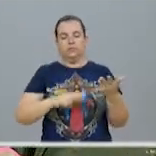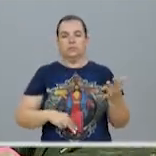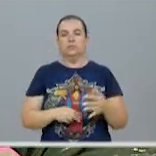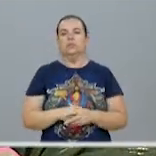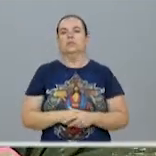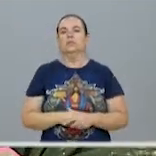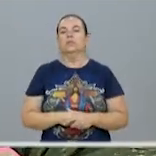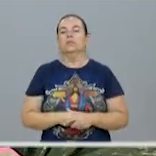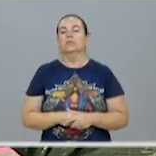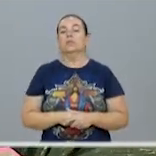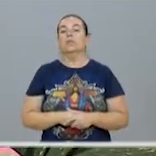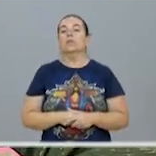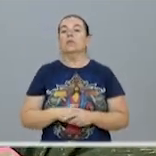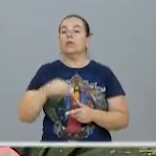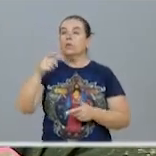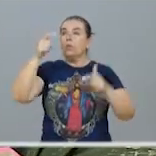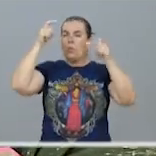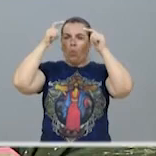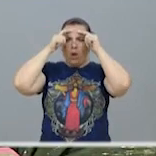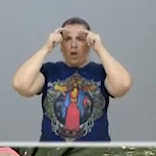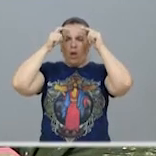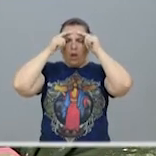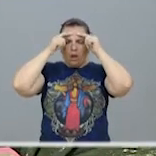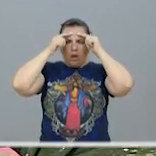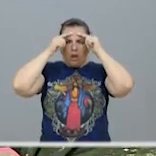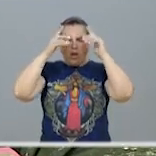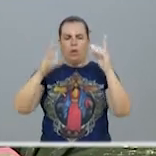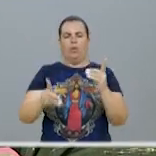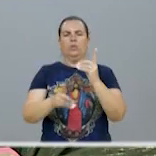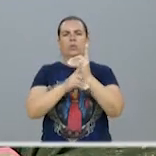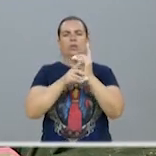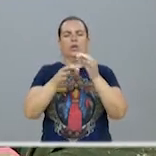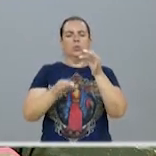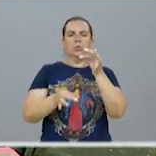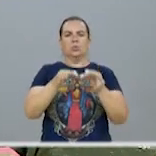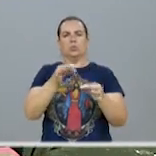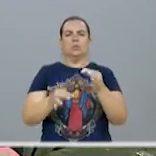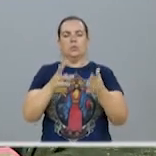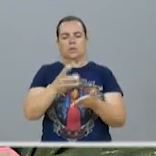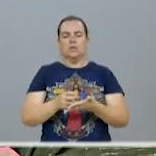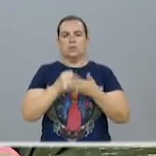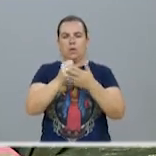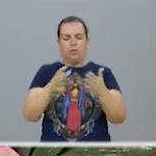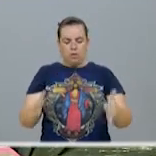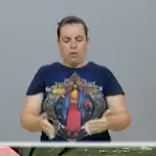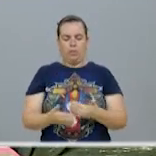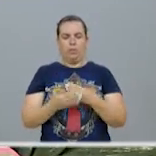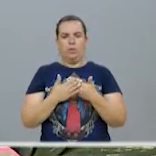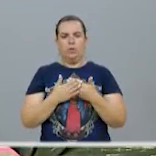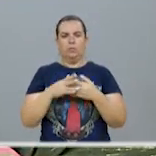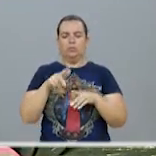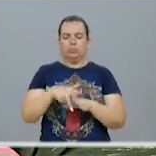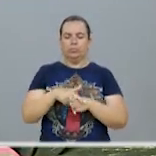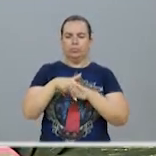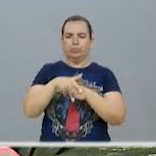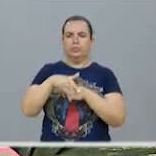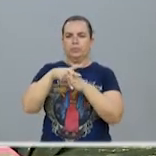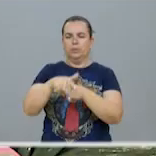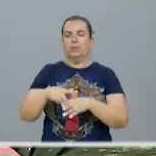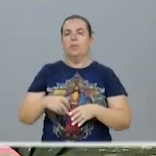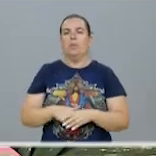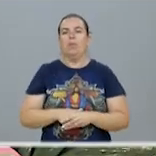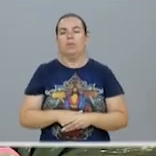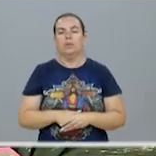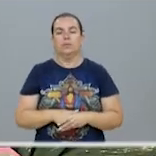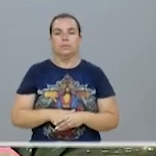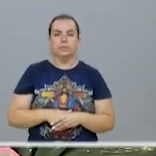eis que vem um rei ao encontro, ele é justo, ele salva, ele é humilde, mudando num jumento, um potro de